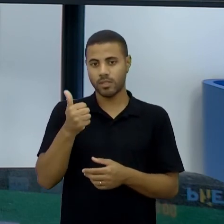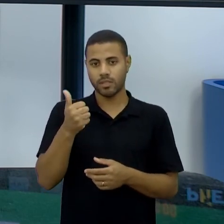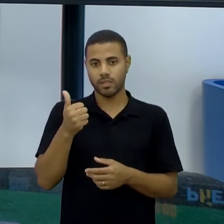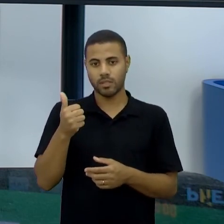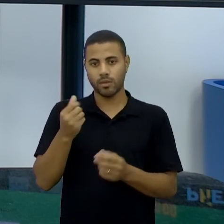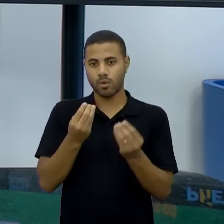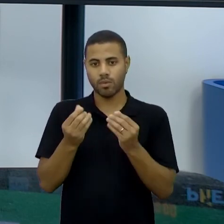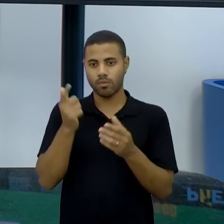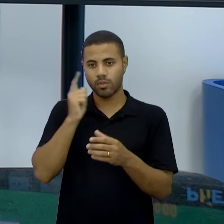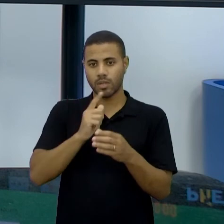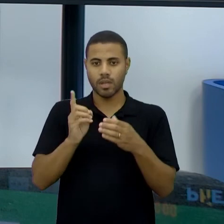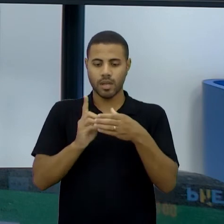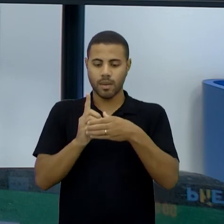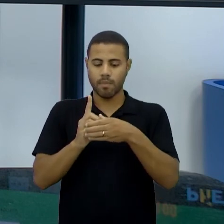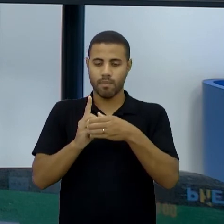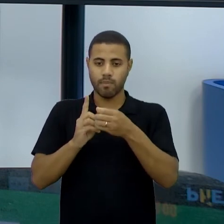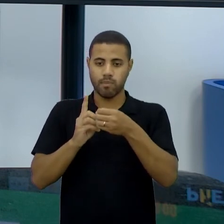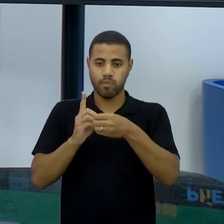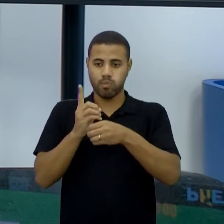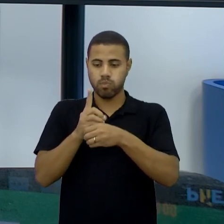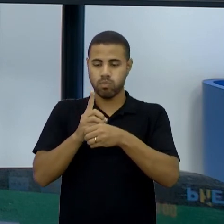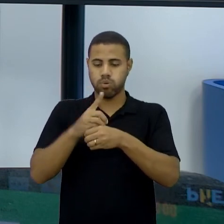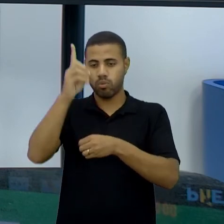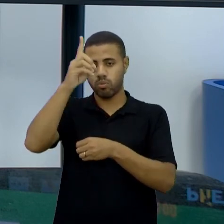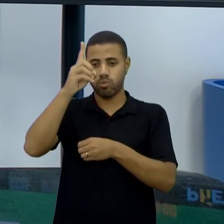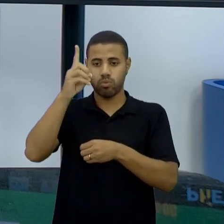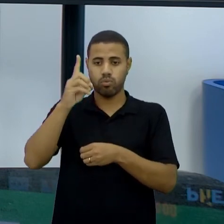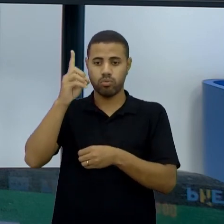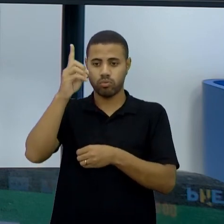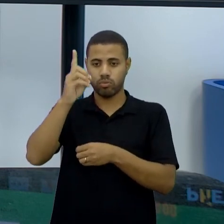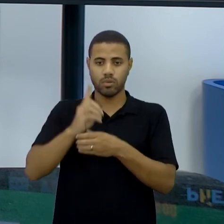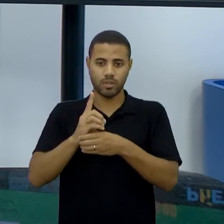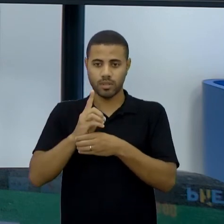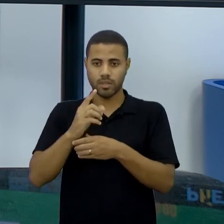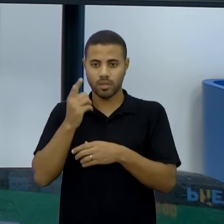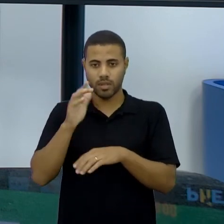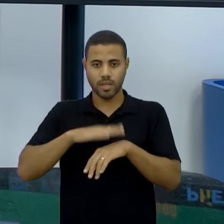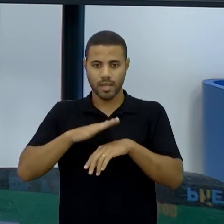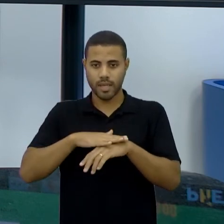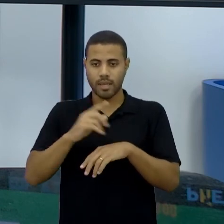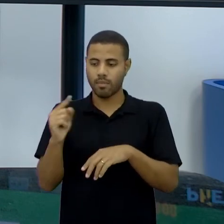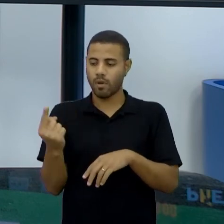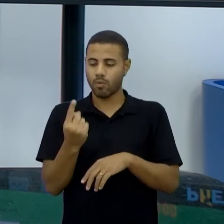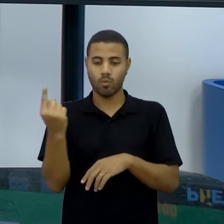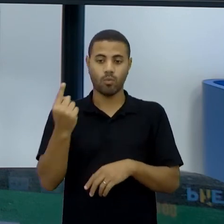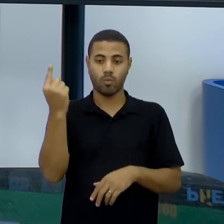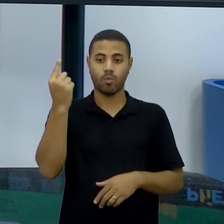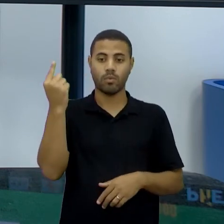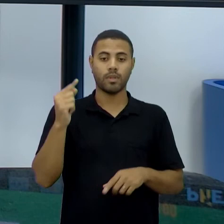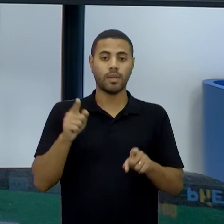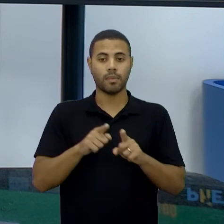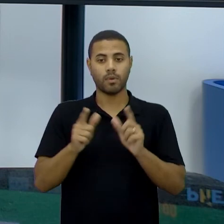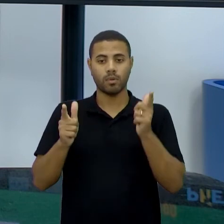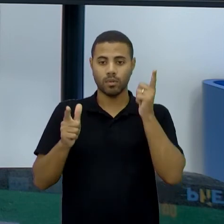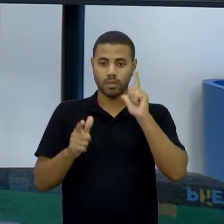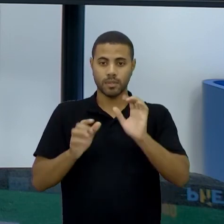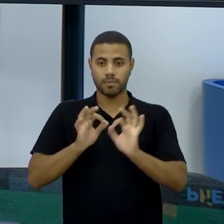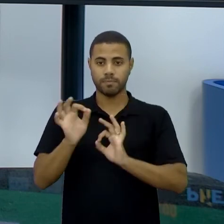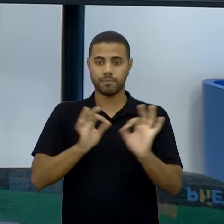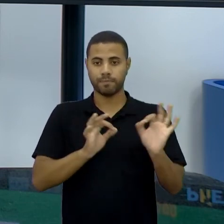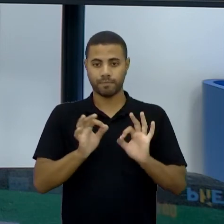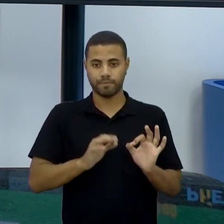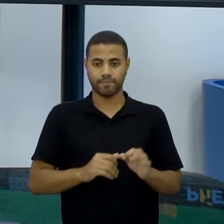de canhão, tá aqui embaixo. Você vai achar o tempo, você pode achar a altura, né, se você projetar